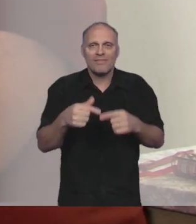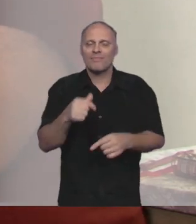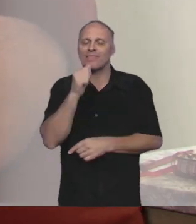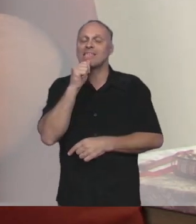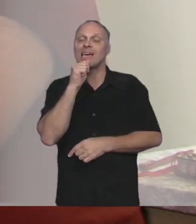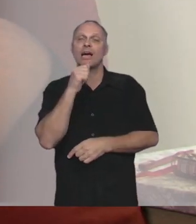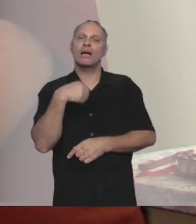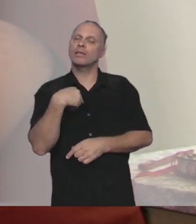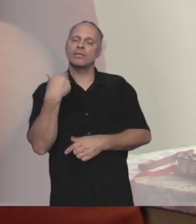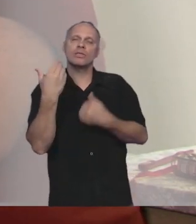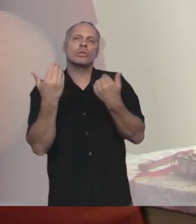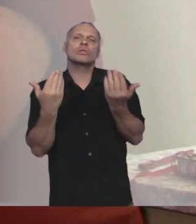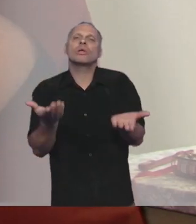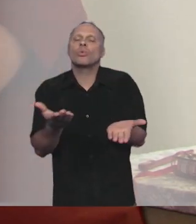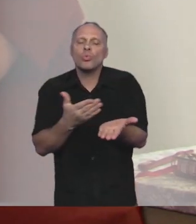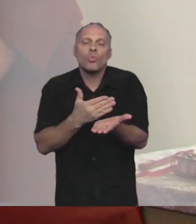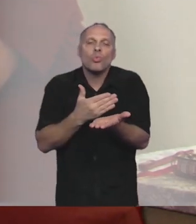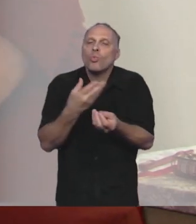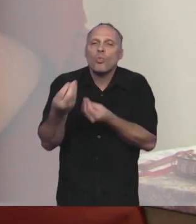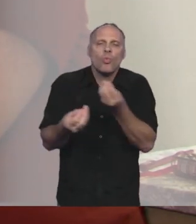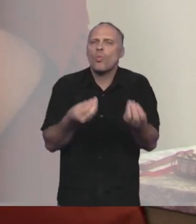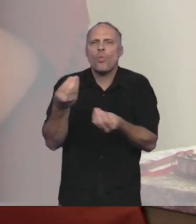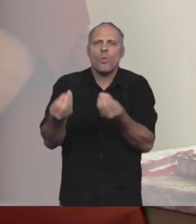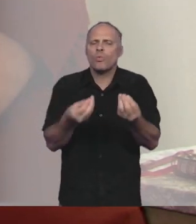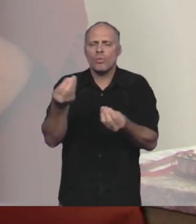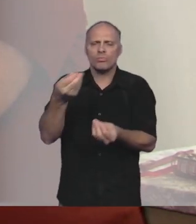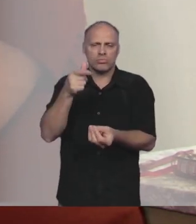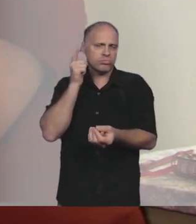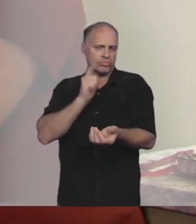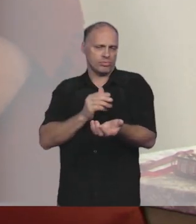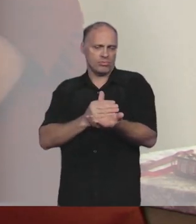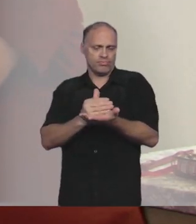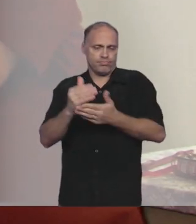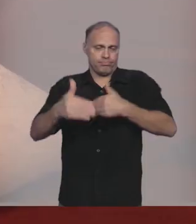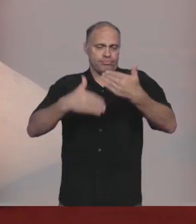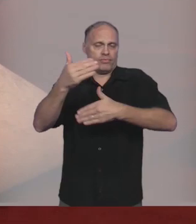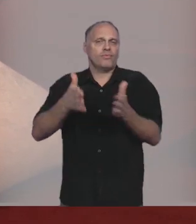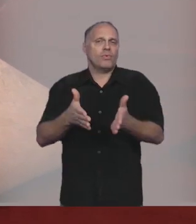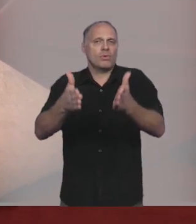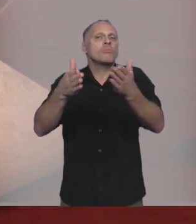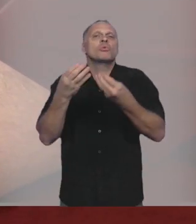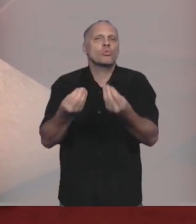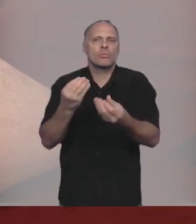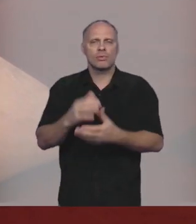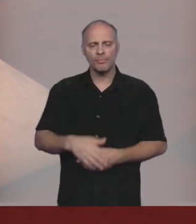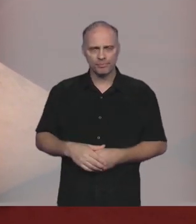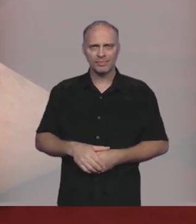E a partir de então, como é que foi construindo o teu caminho, então?